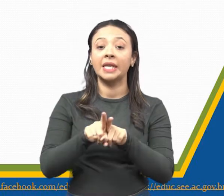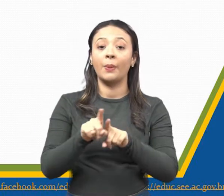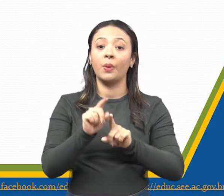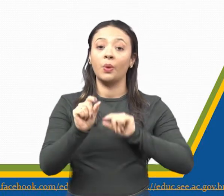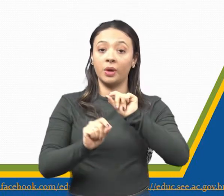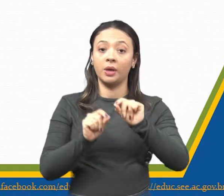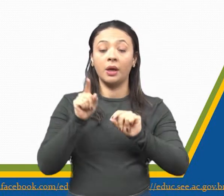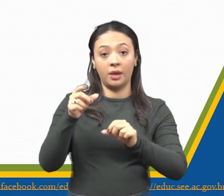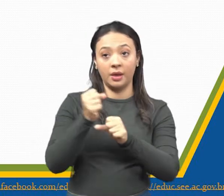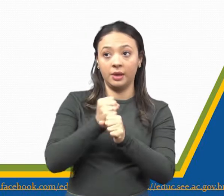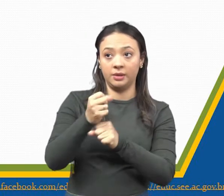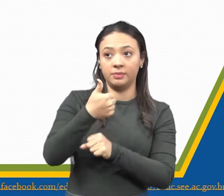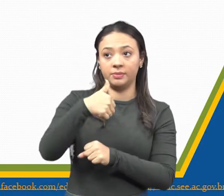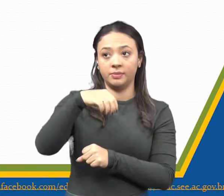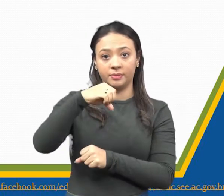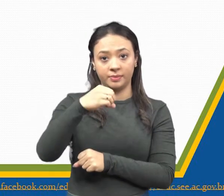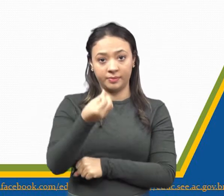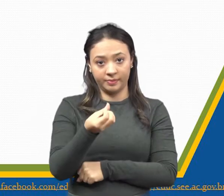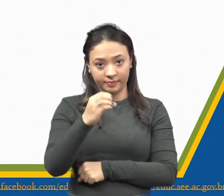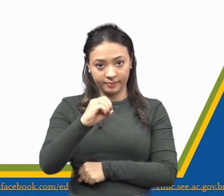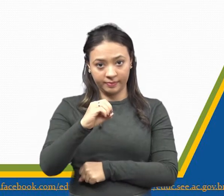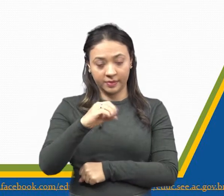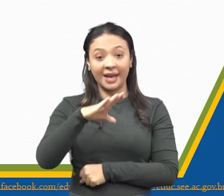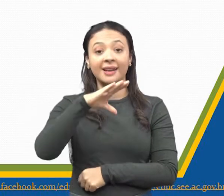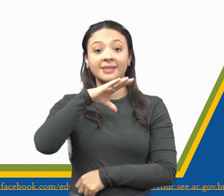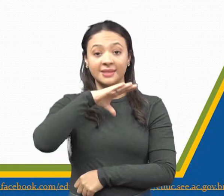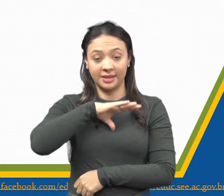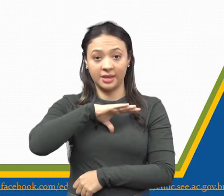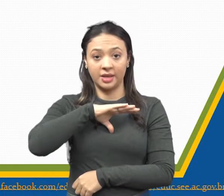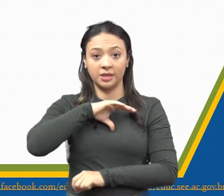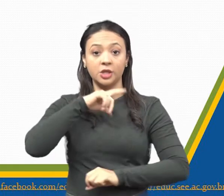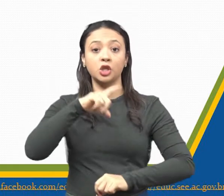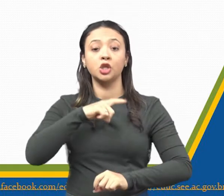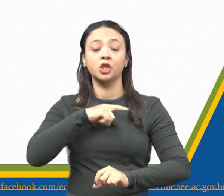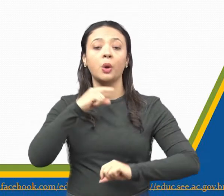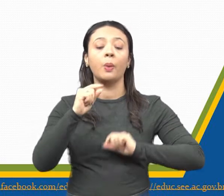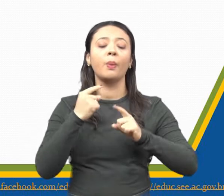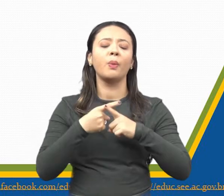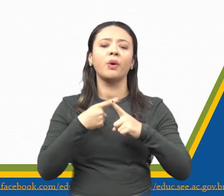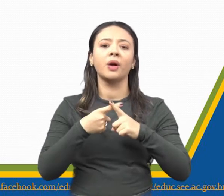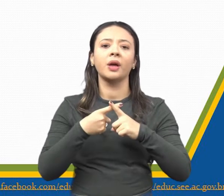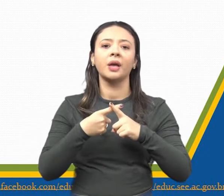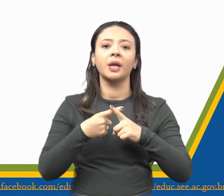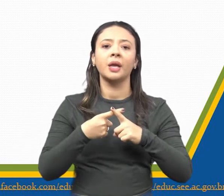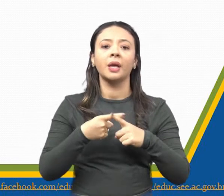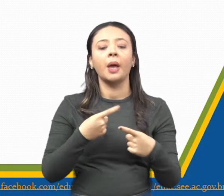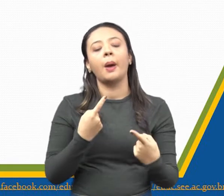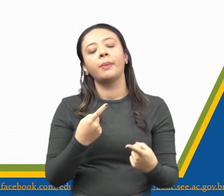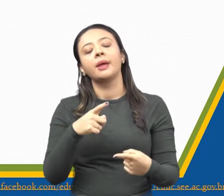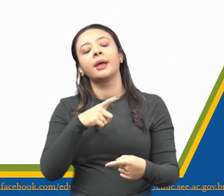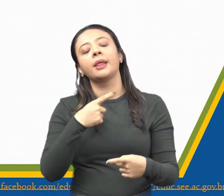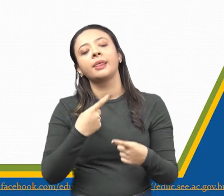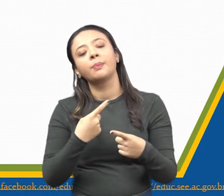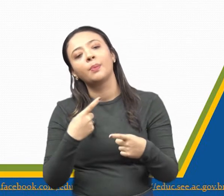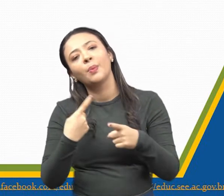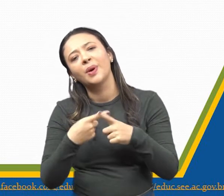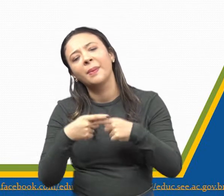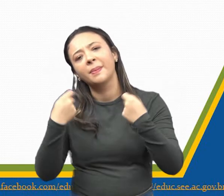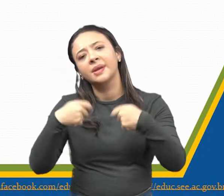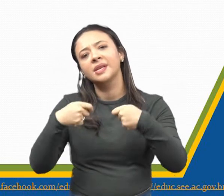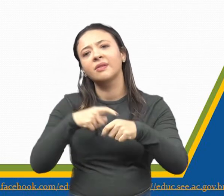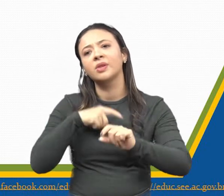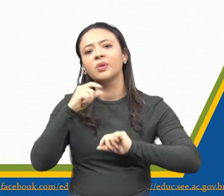Nesse período, as cidades existiam para atender às necessidades das atividades que